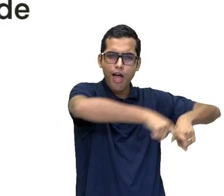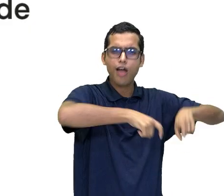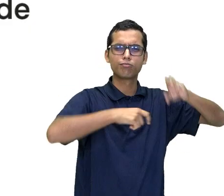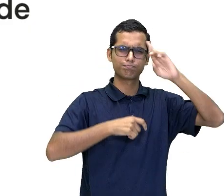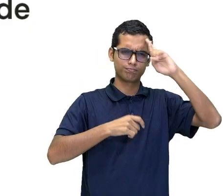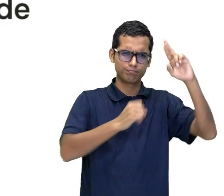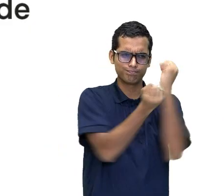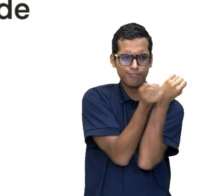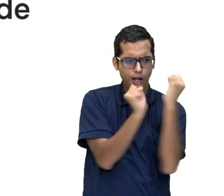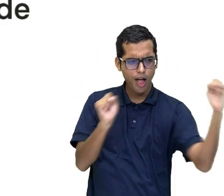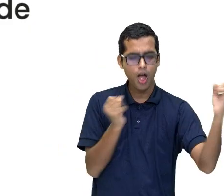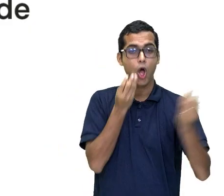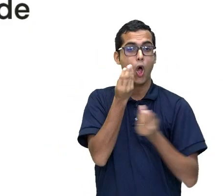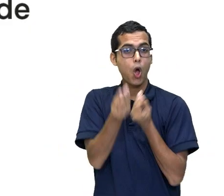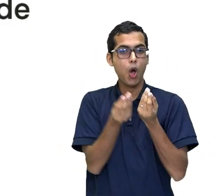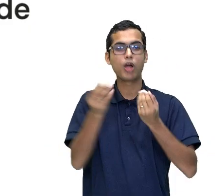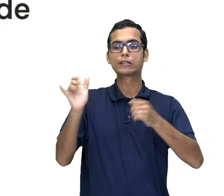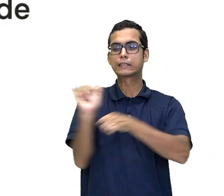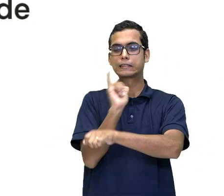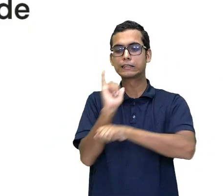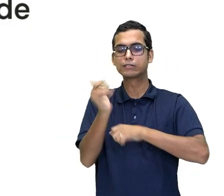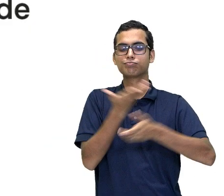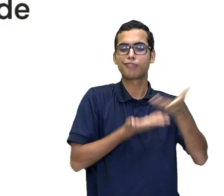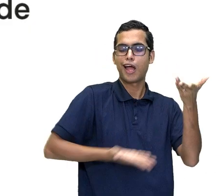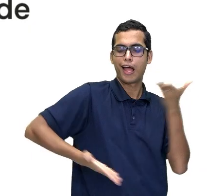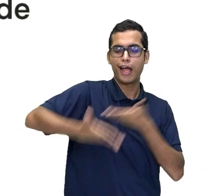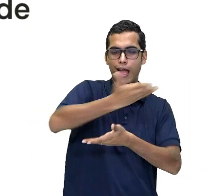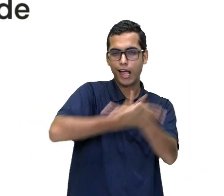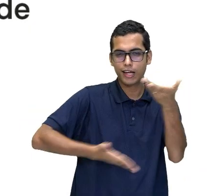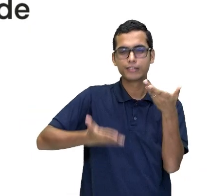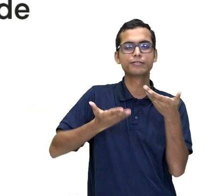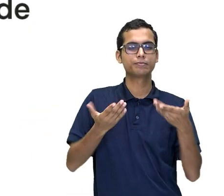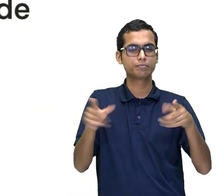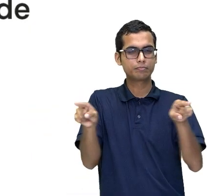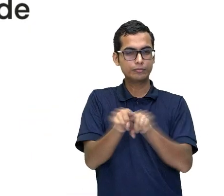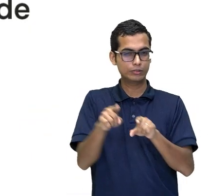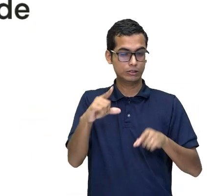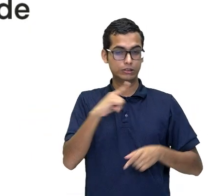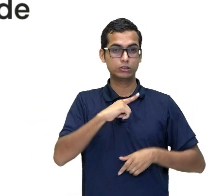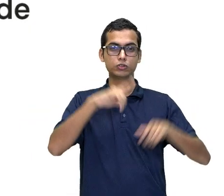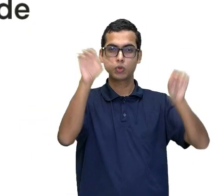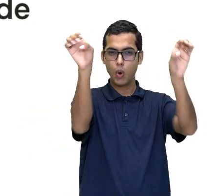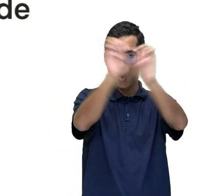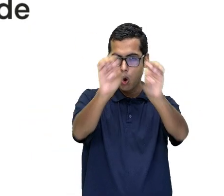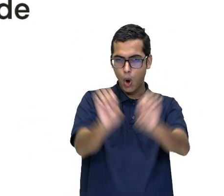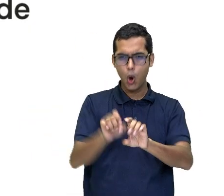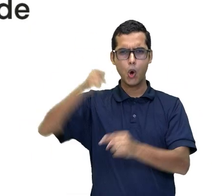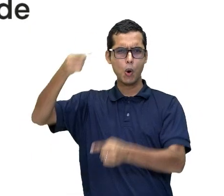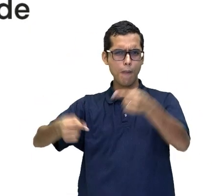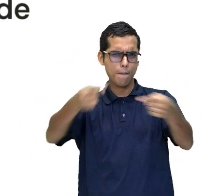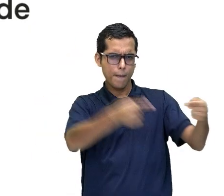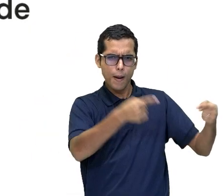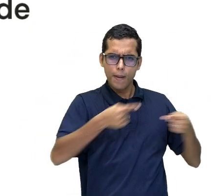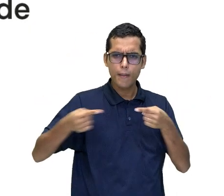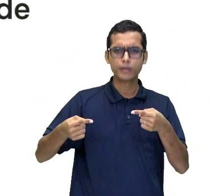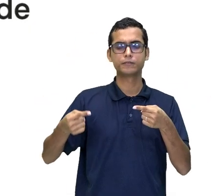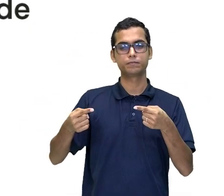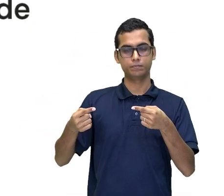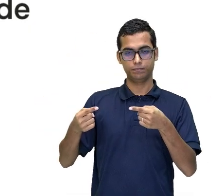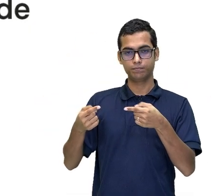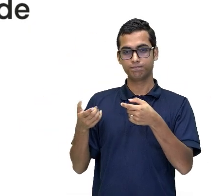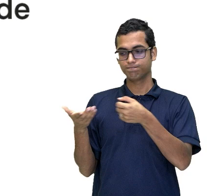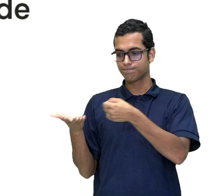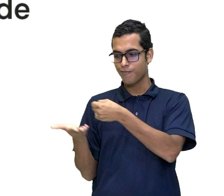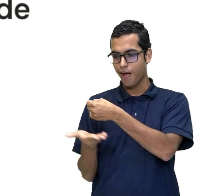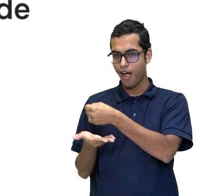de favores. O que isso quer dizer, professor? Que existia todo um esquema político que ia desde a